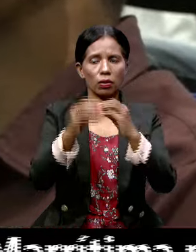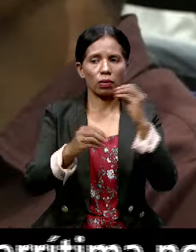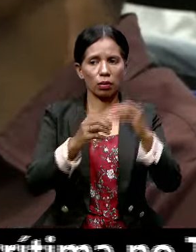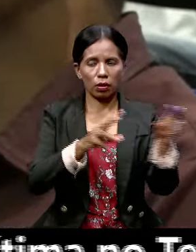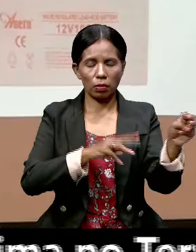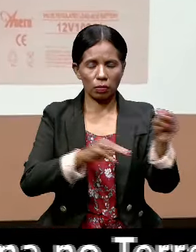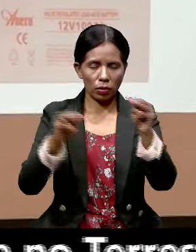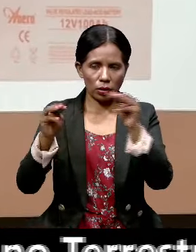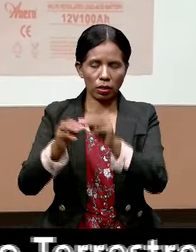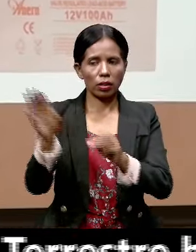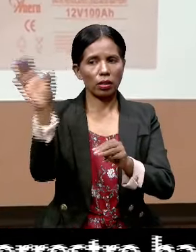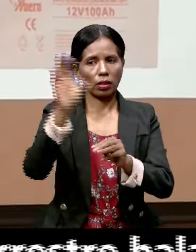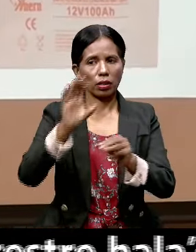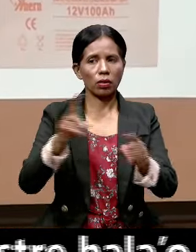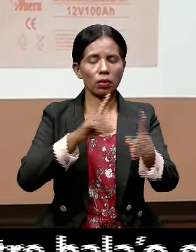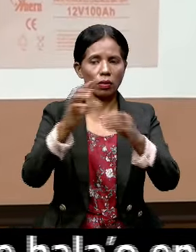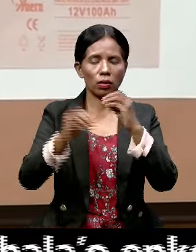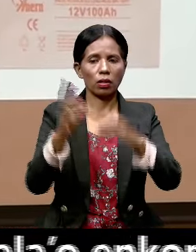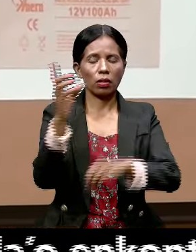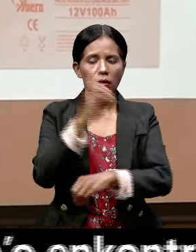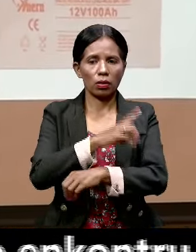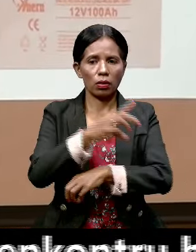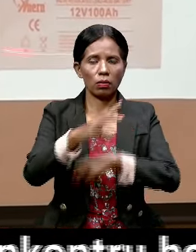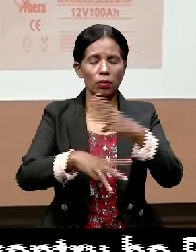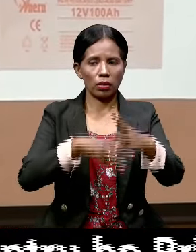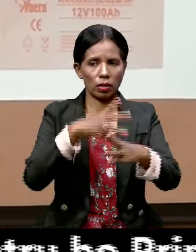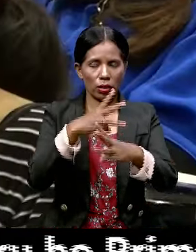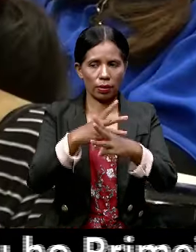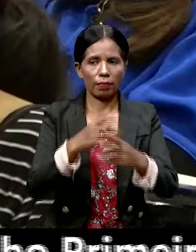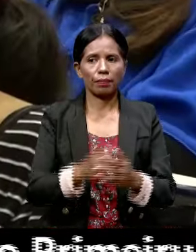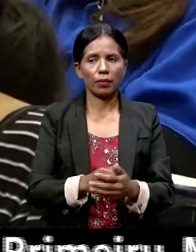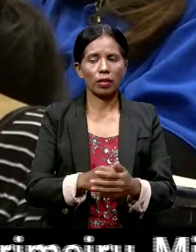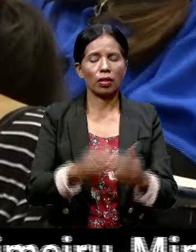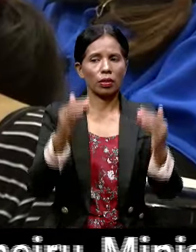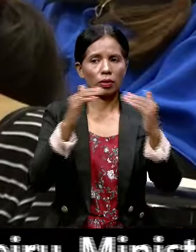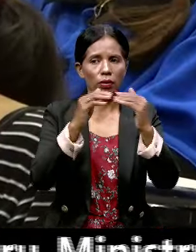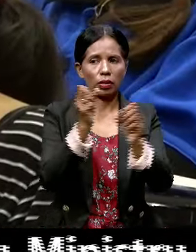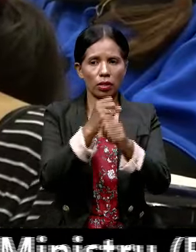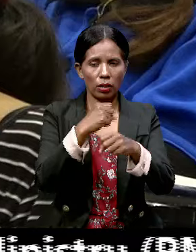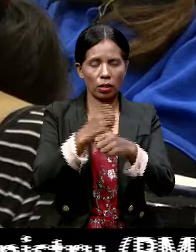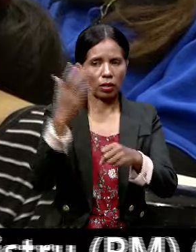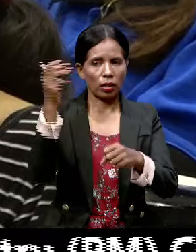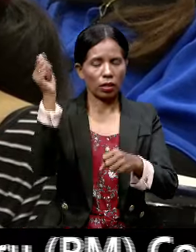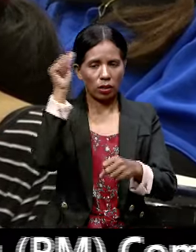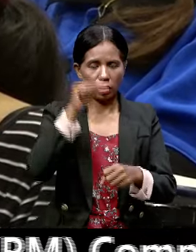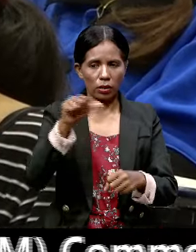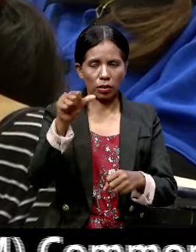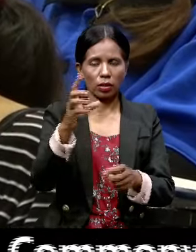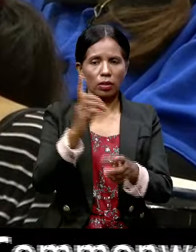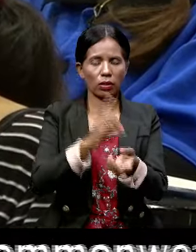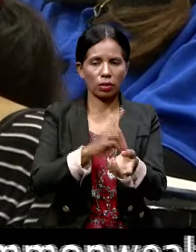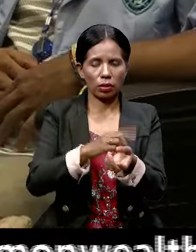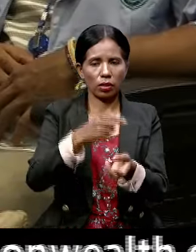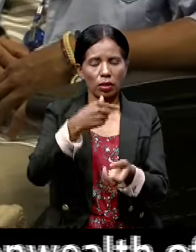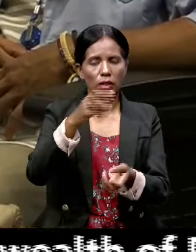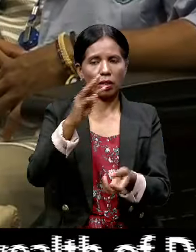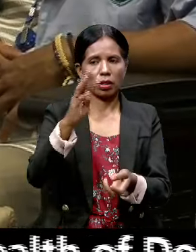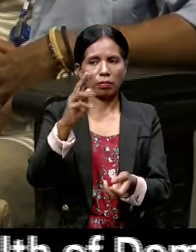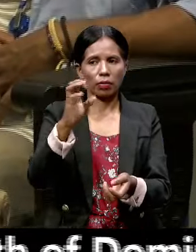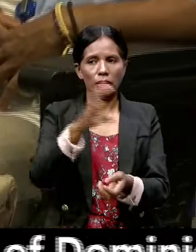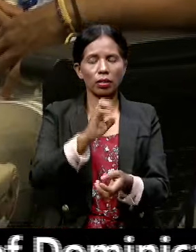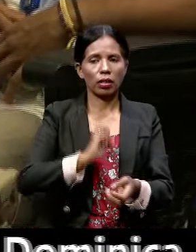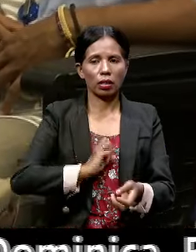mudança climática, onde comemora o Mundial Terra. Seminário Nehalau e Salão Auditório Dr. Gabriel de Sá, UNITELI,